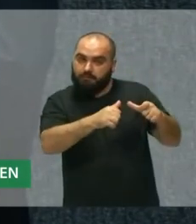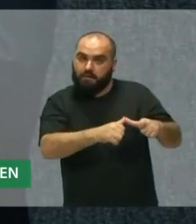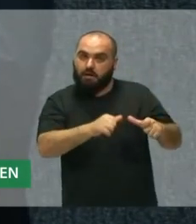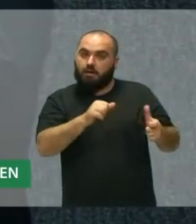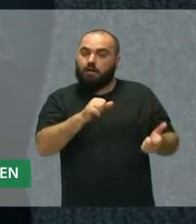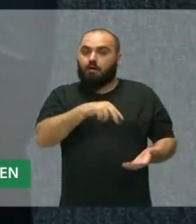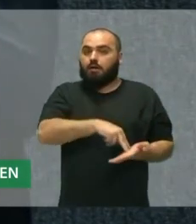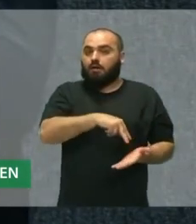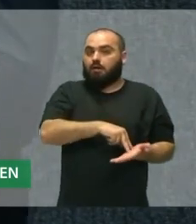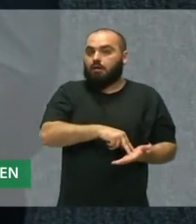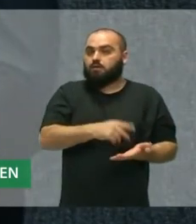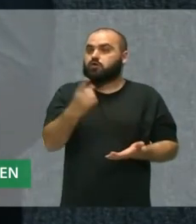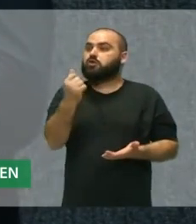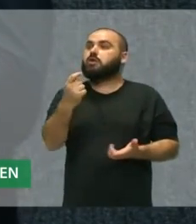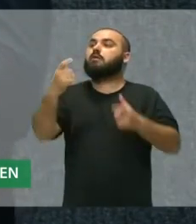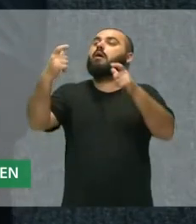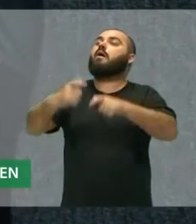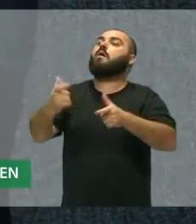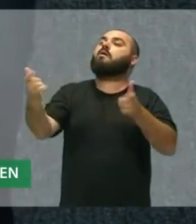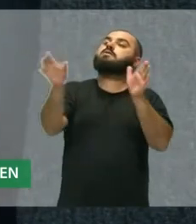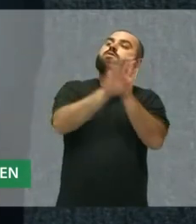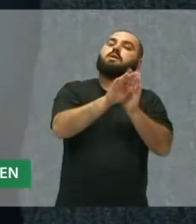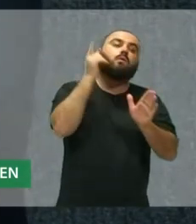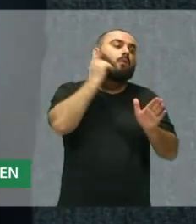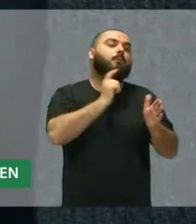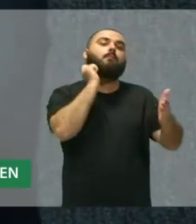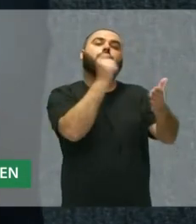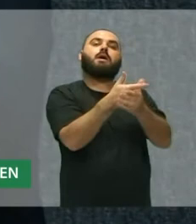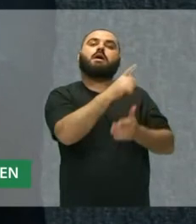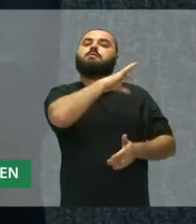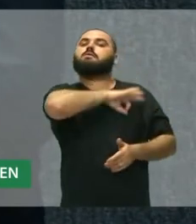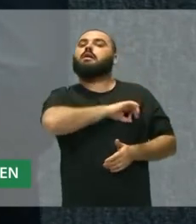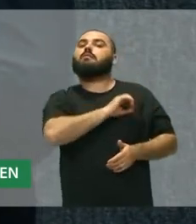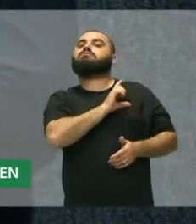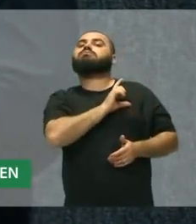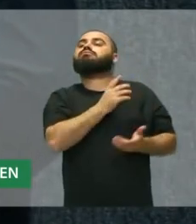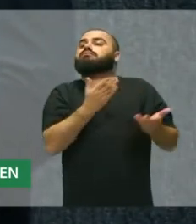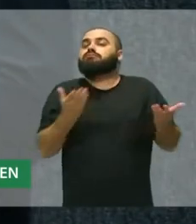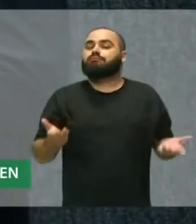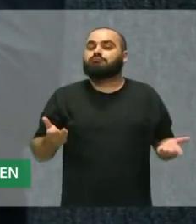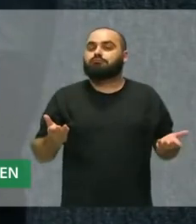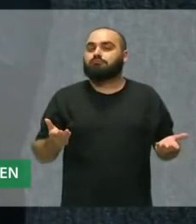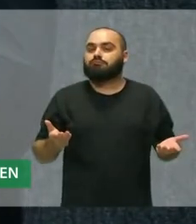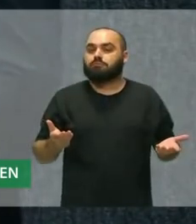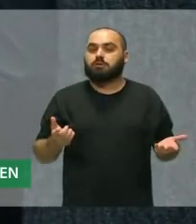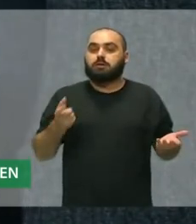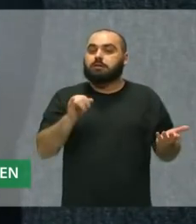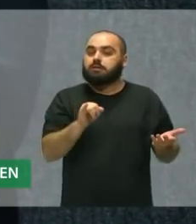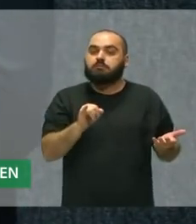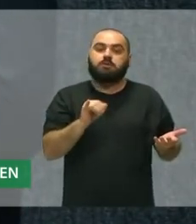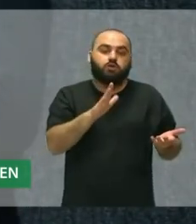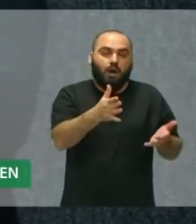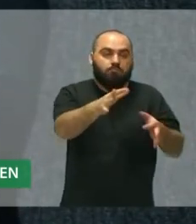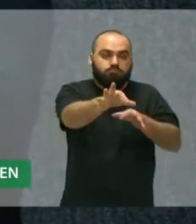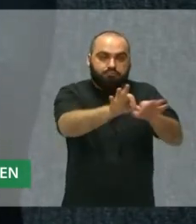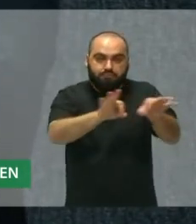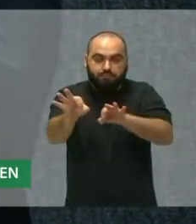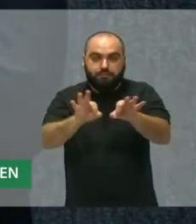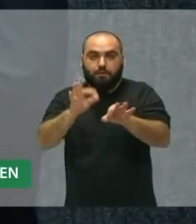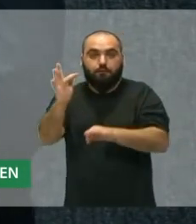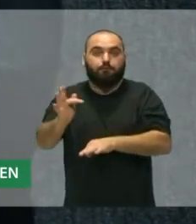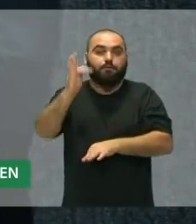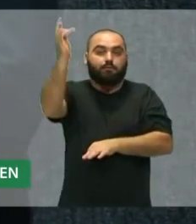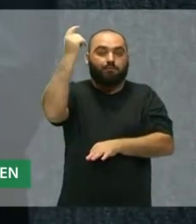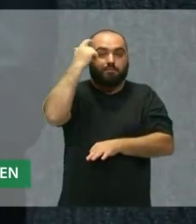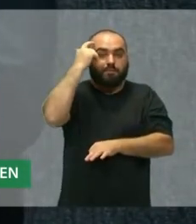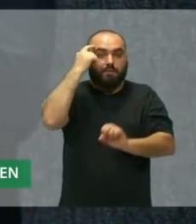vão trazer recursos de onde para poder pagar o quadro de funcionários? Se estão se programando já pensando nisso ou estão